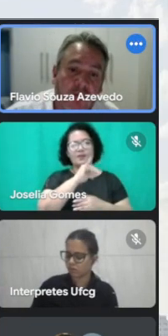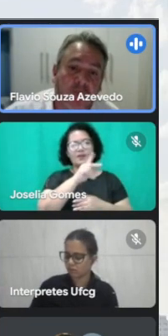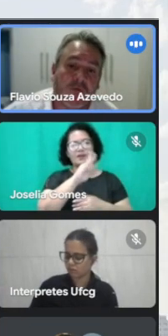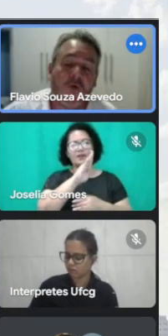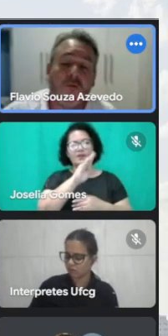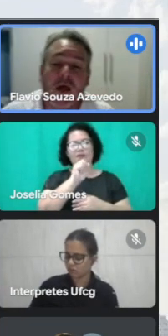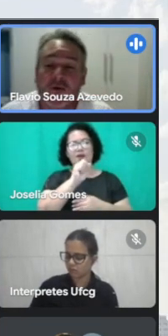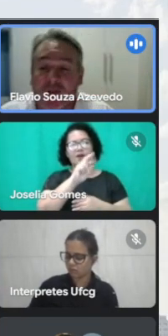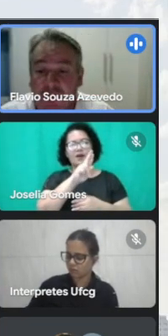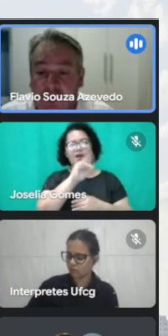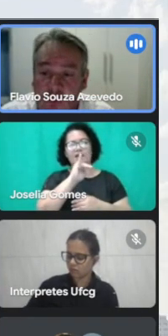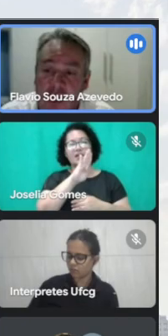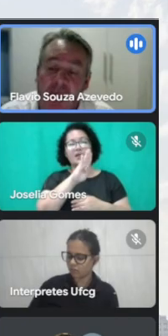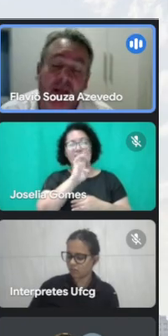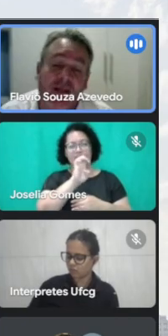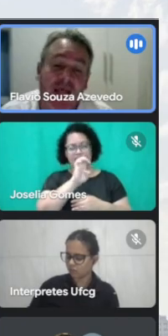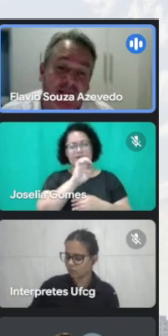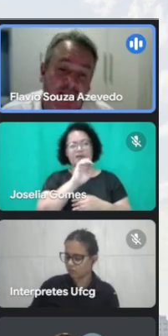Então, como